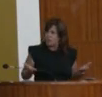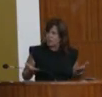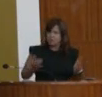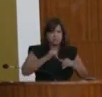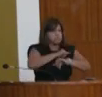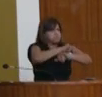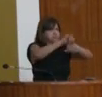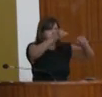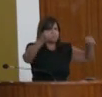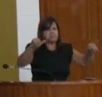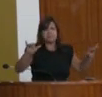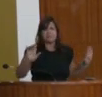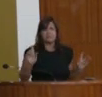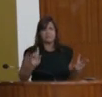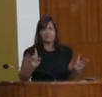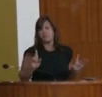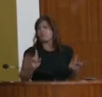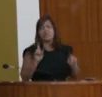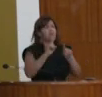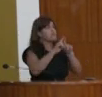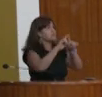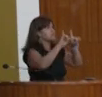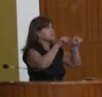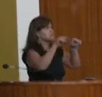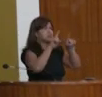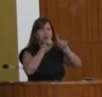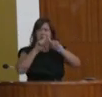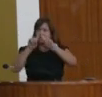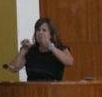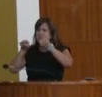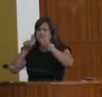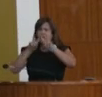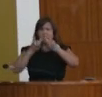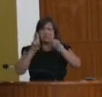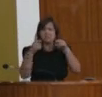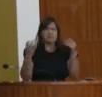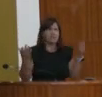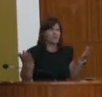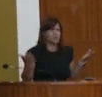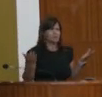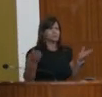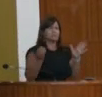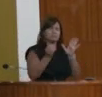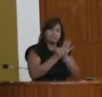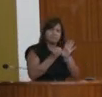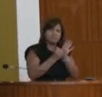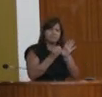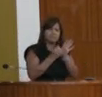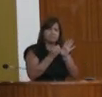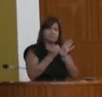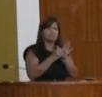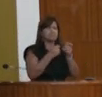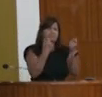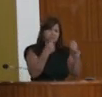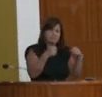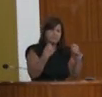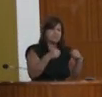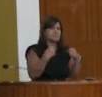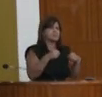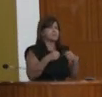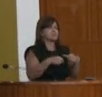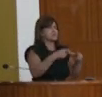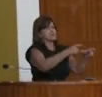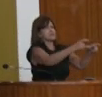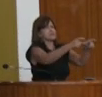pessoas que estão aqui são funcionários do SMAC, do CAPED, não que isso não tenha valor, tem um valor, é super importante. Mas a gente precisa ter acesso a esses